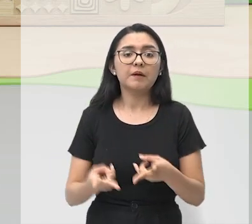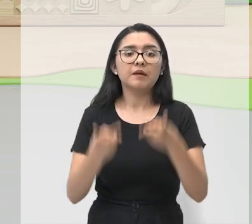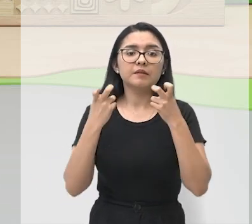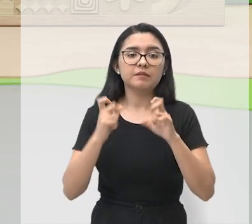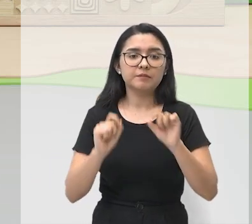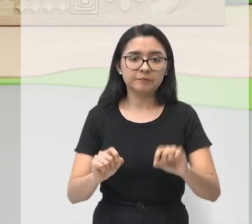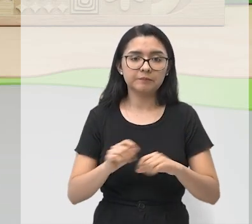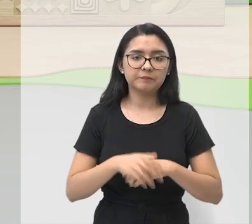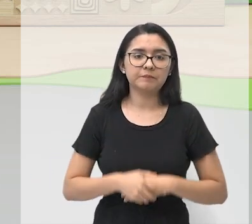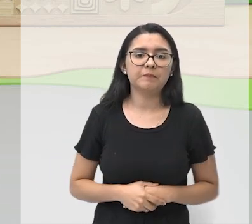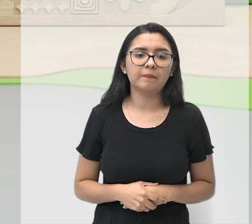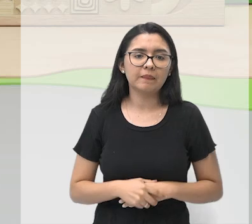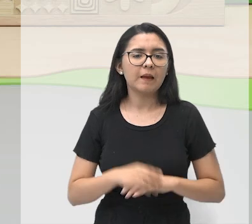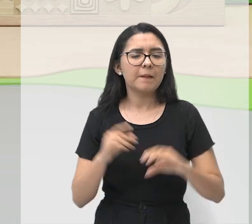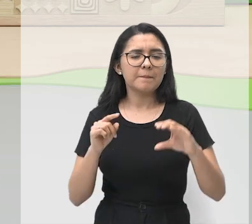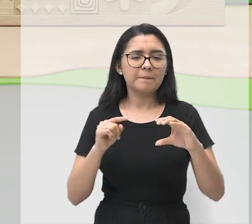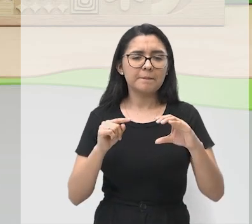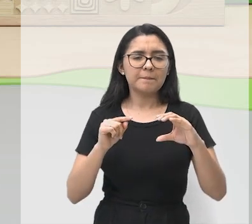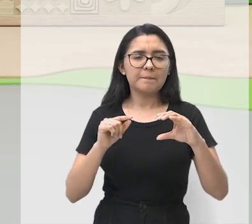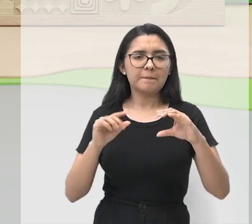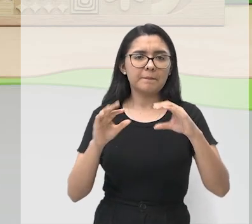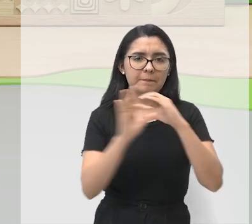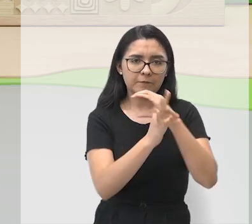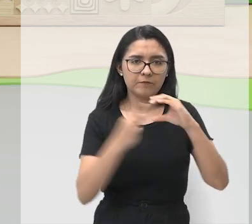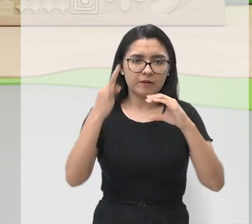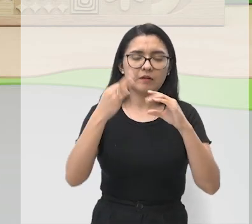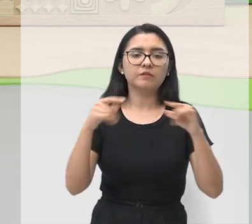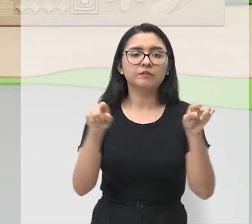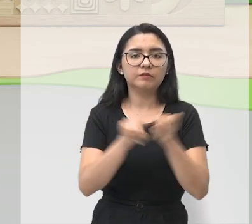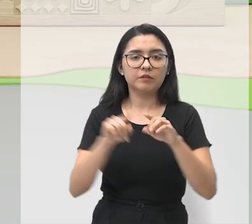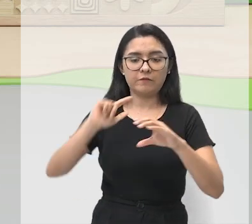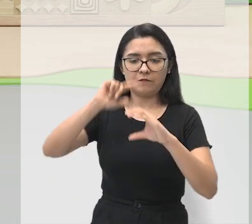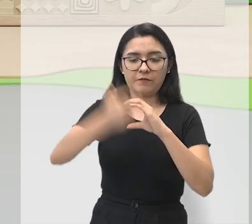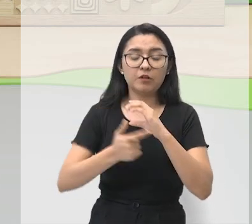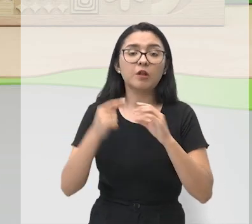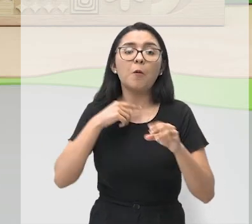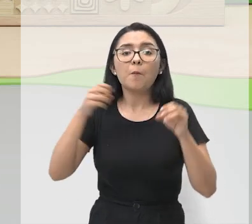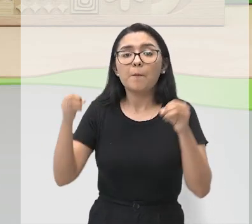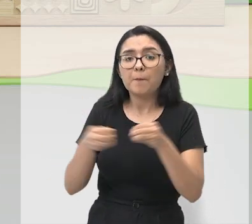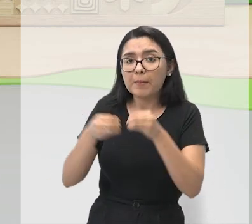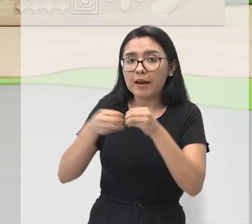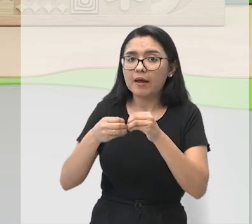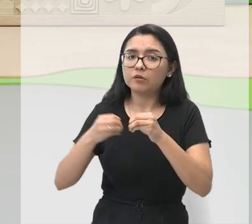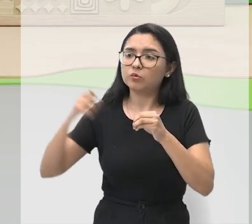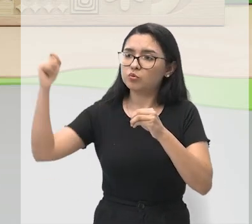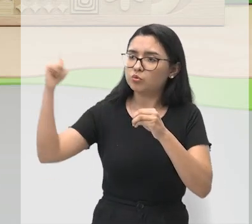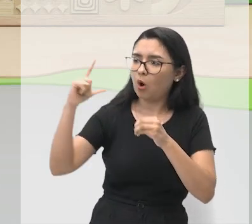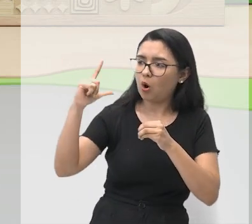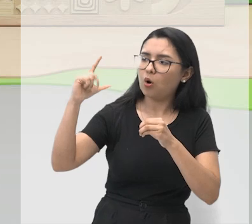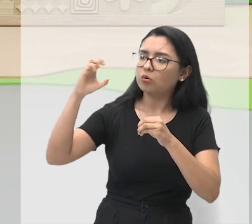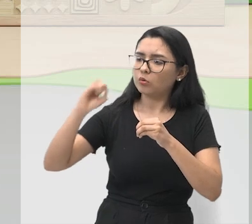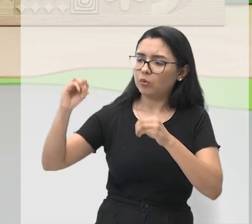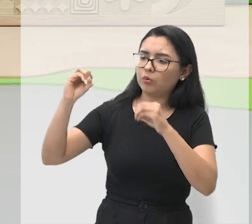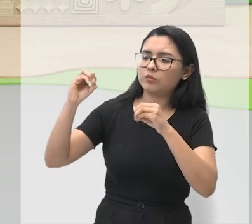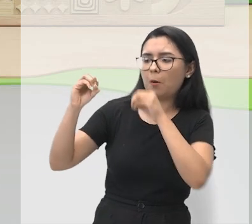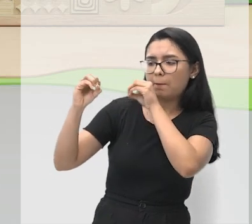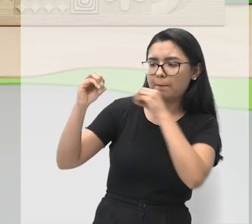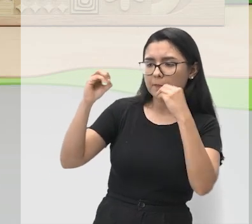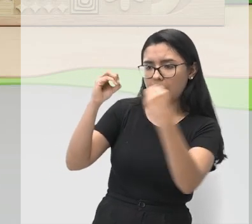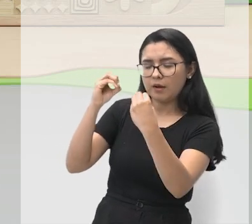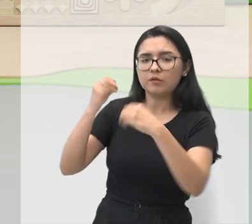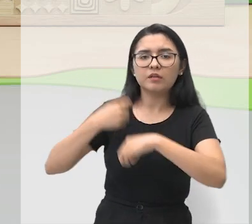Vênus estão mais o quê? Próximos ao Sol, certo? Então, eles são